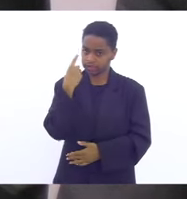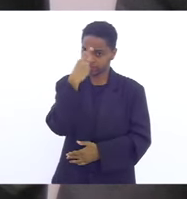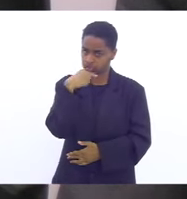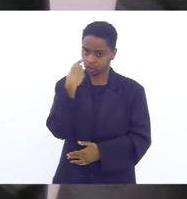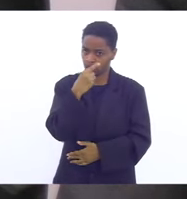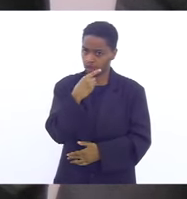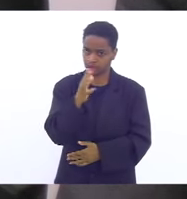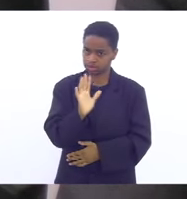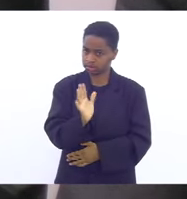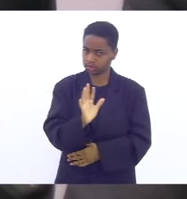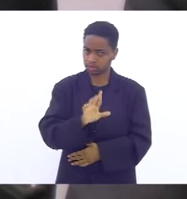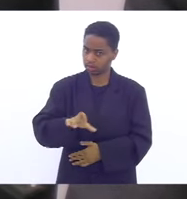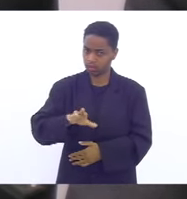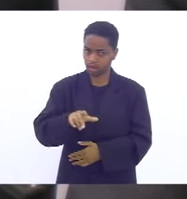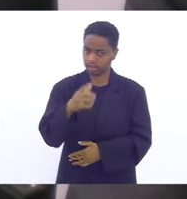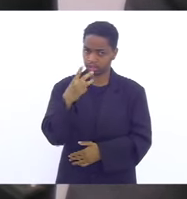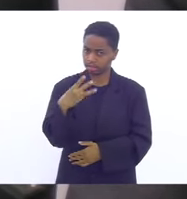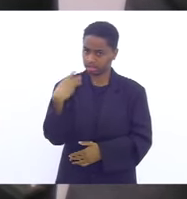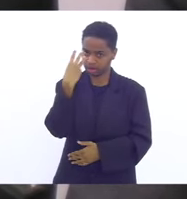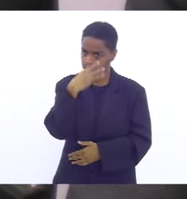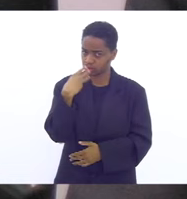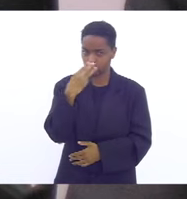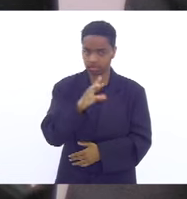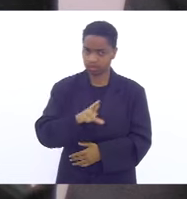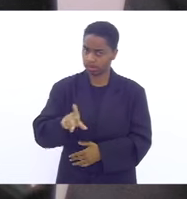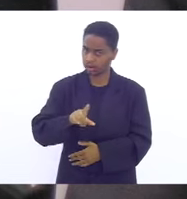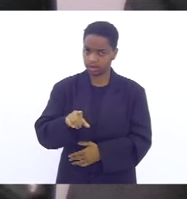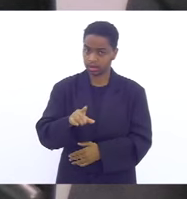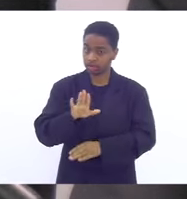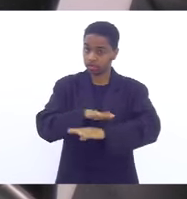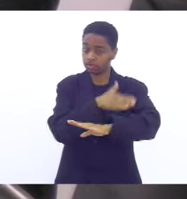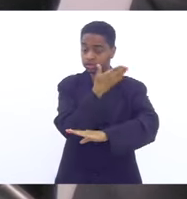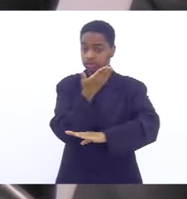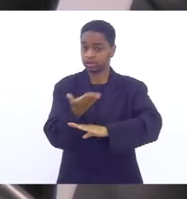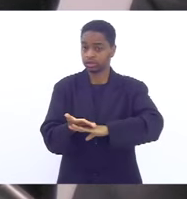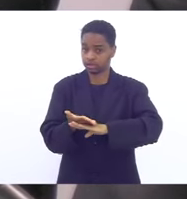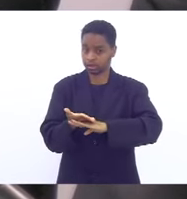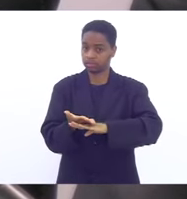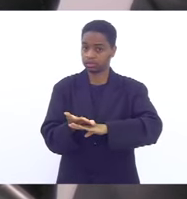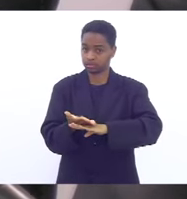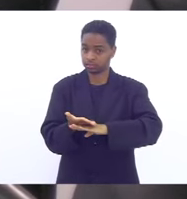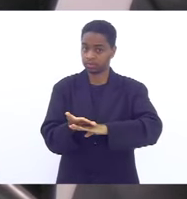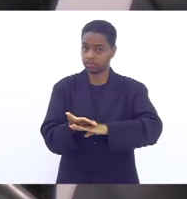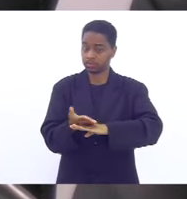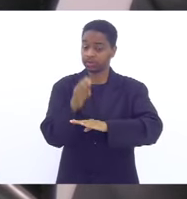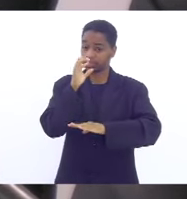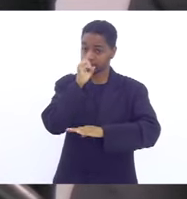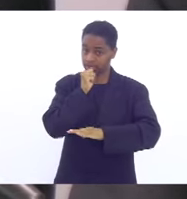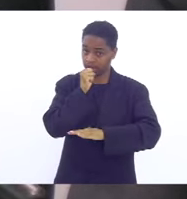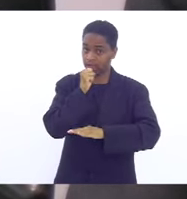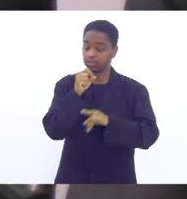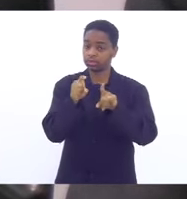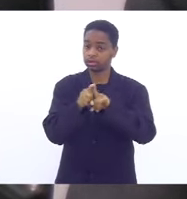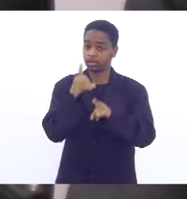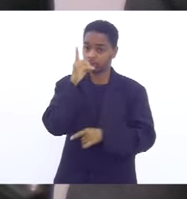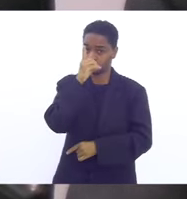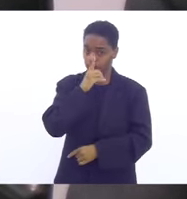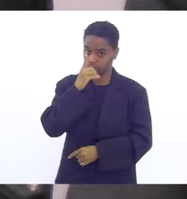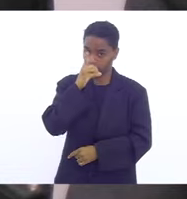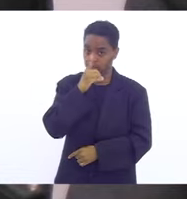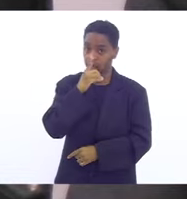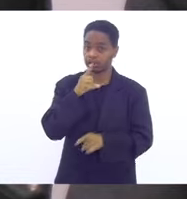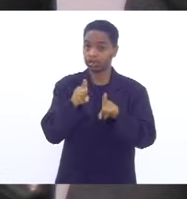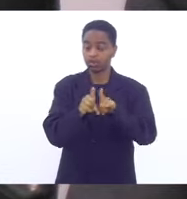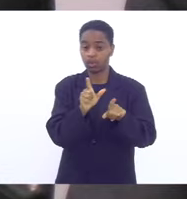não foi 3 horas, foi o dia inteiro, parte do sábado, do domingo, e